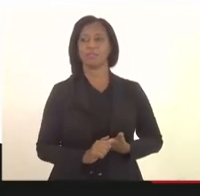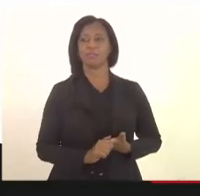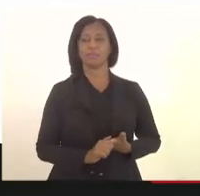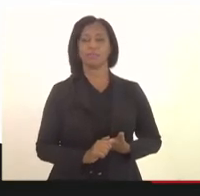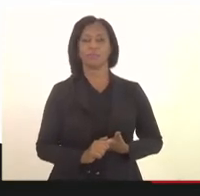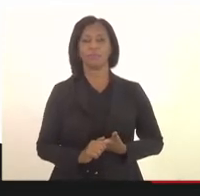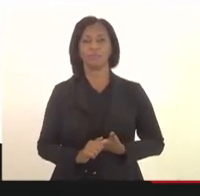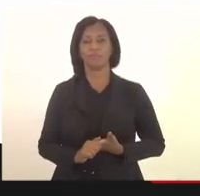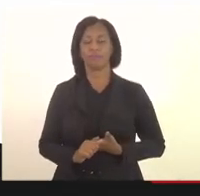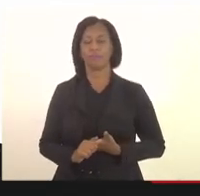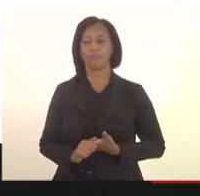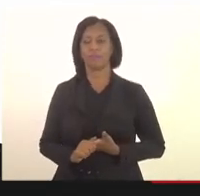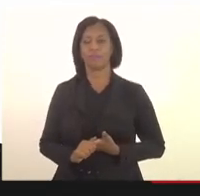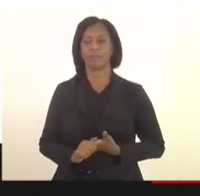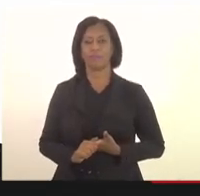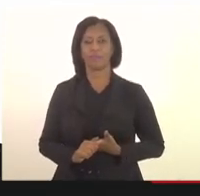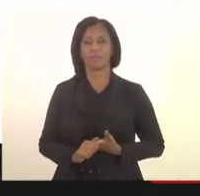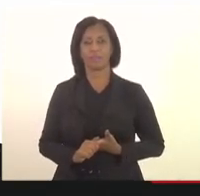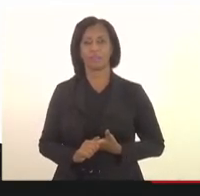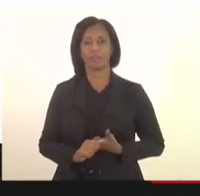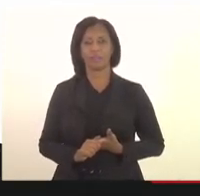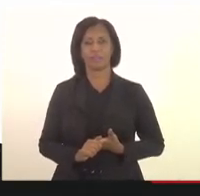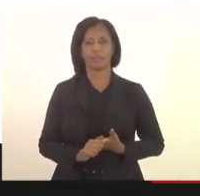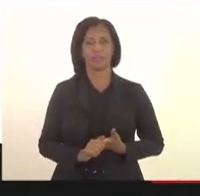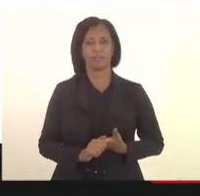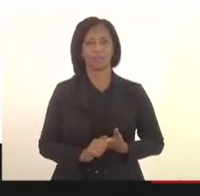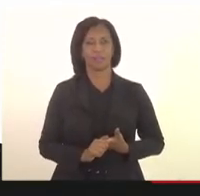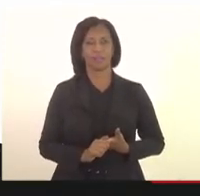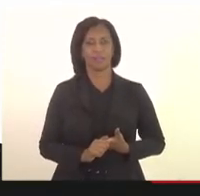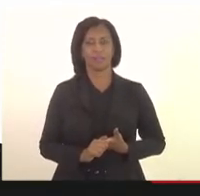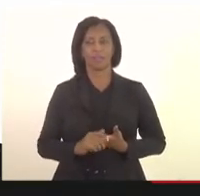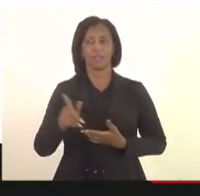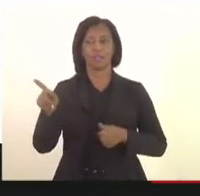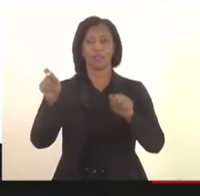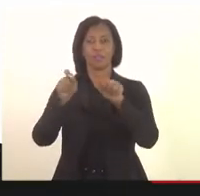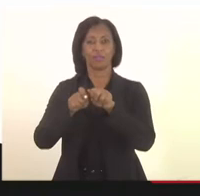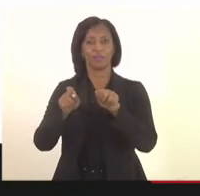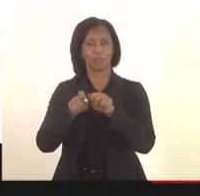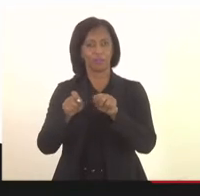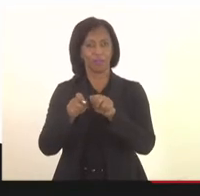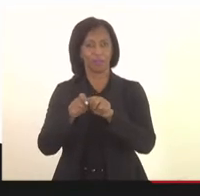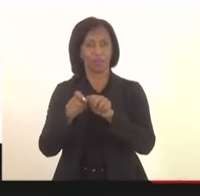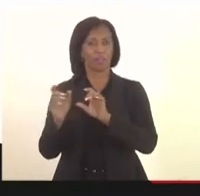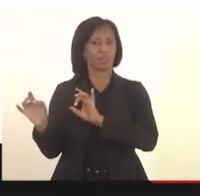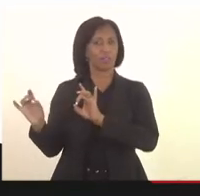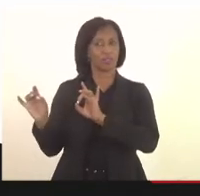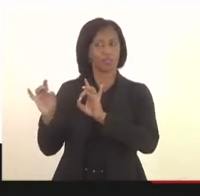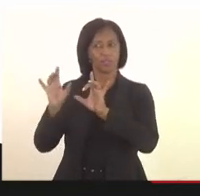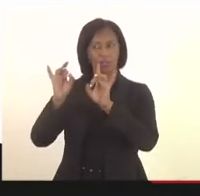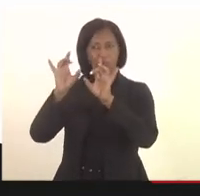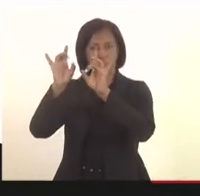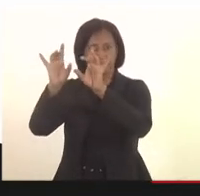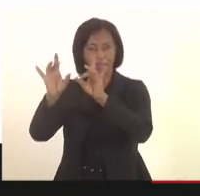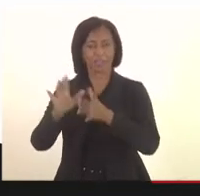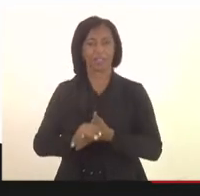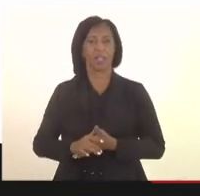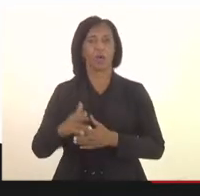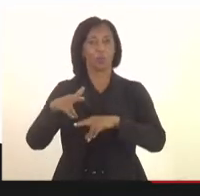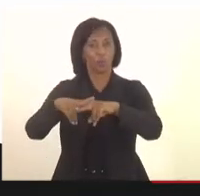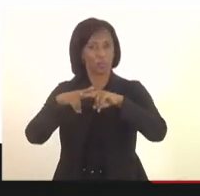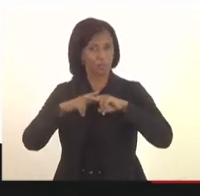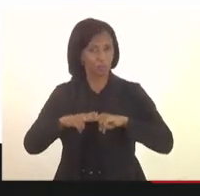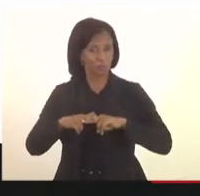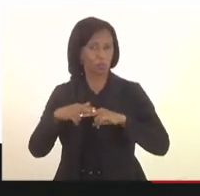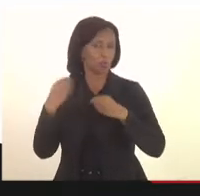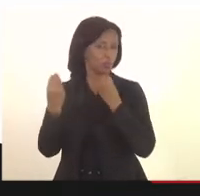mudança muito brusca que fez com que faz com que a apuração da participação especial também sofra bastante influência por esse motivo,